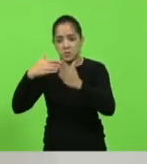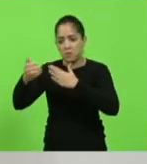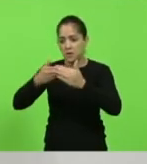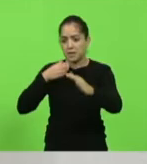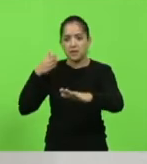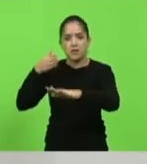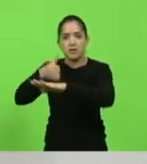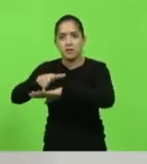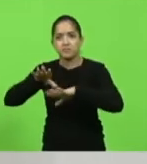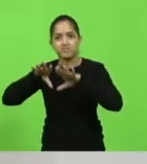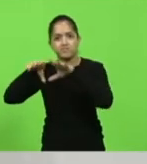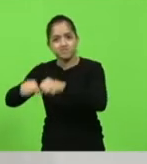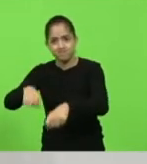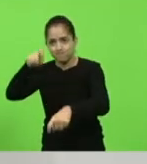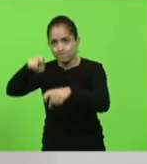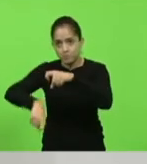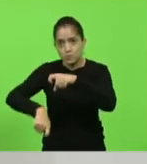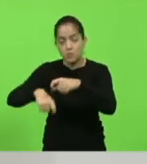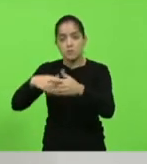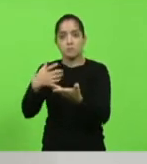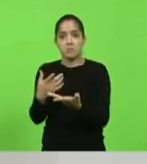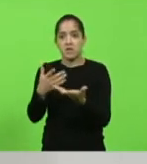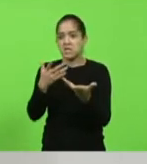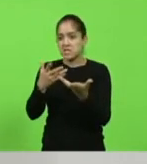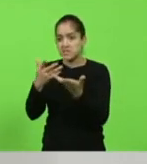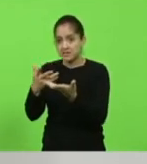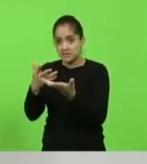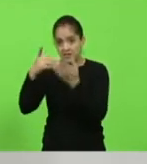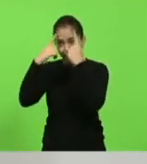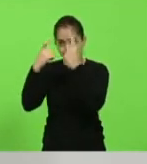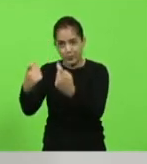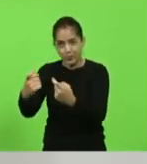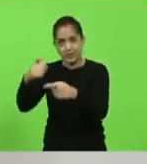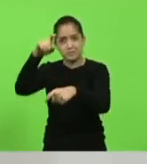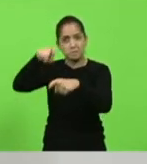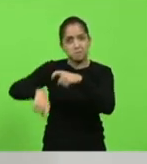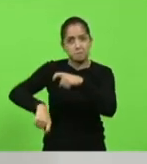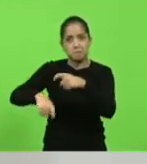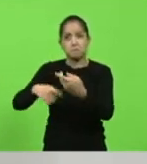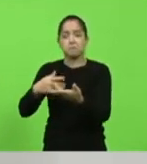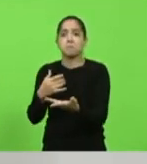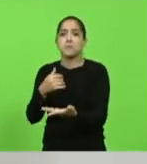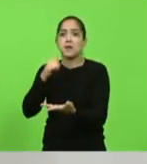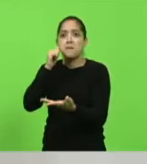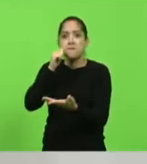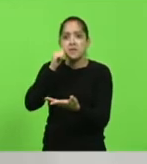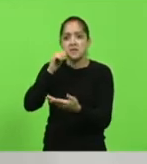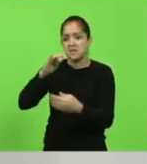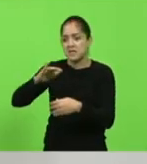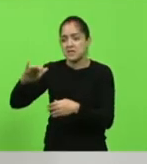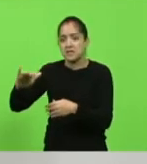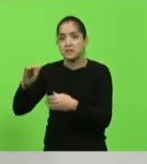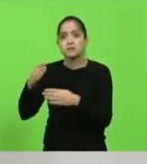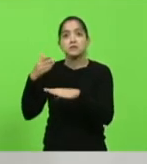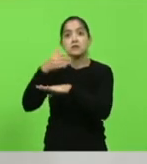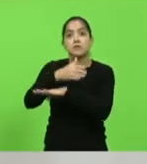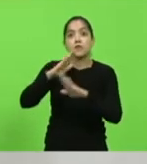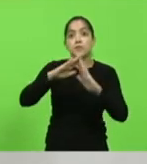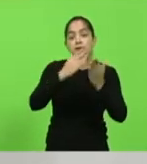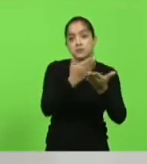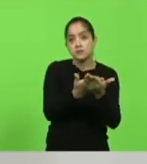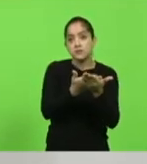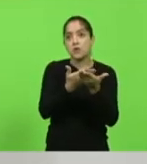eles estão por um quem eles decidem estuprar as meninas que tem de ir para a escola